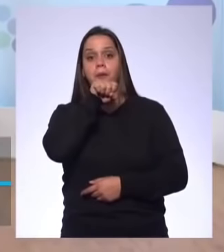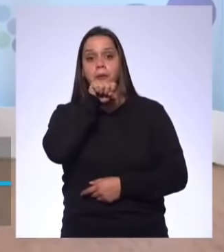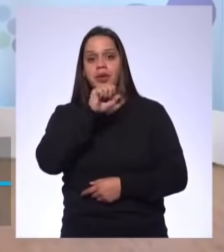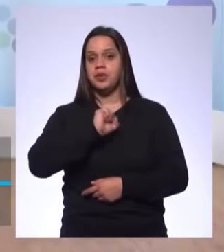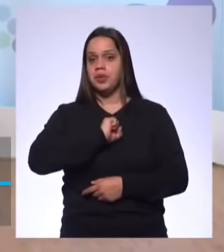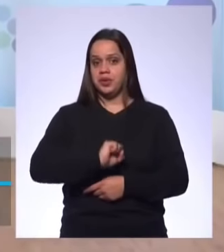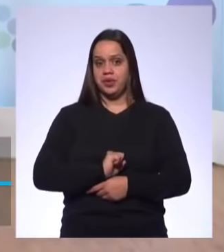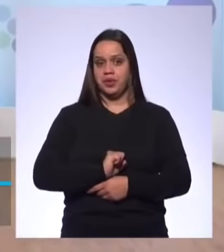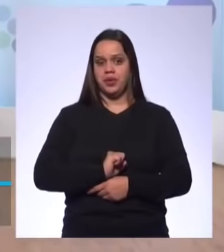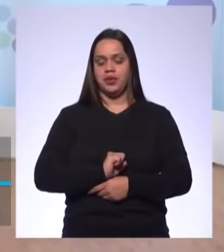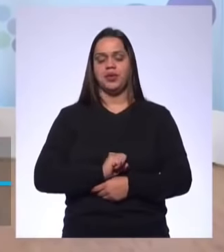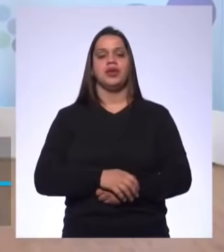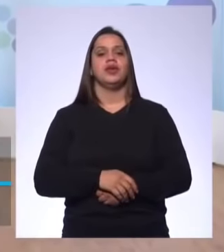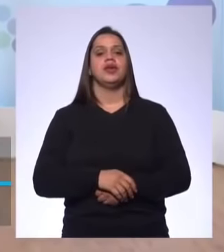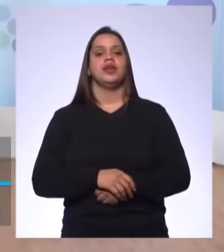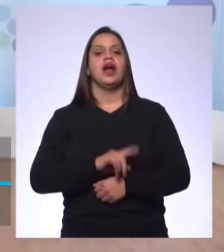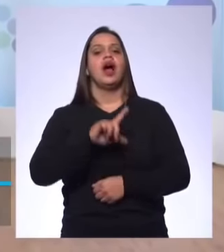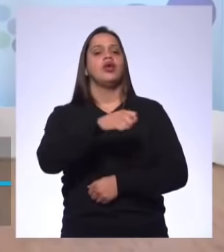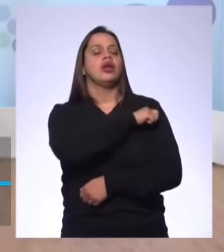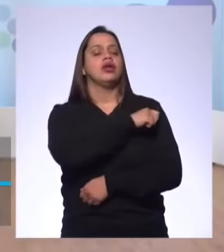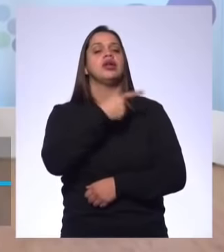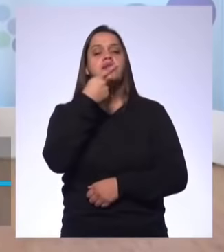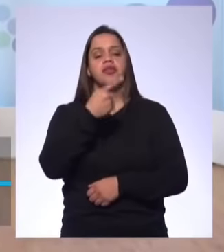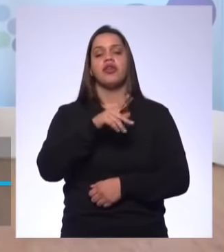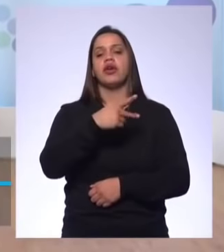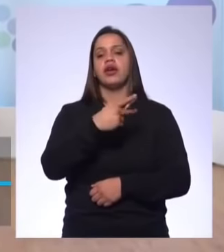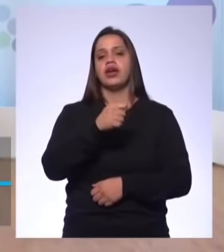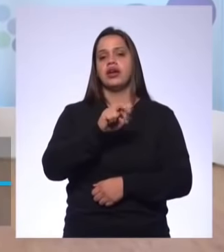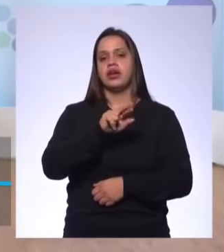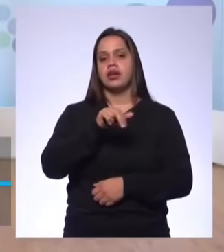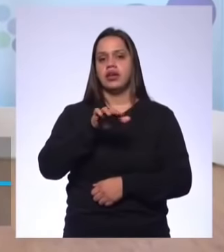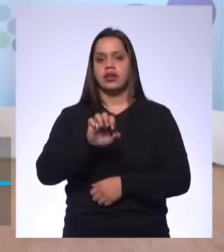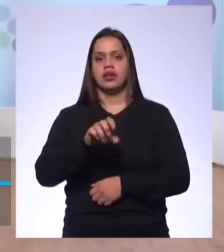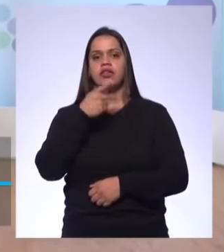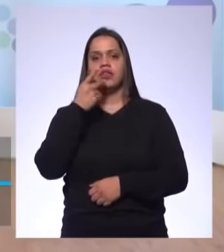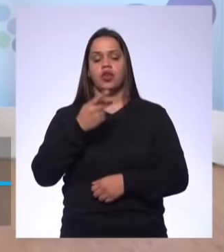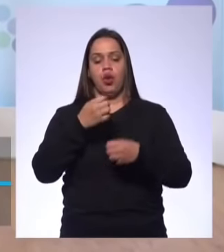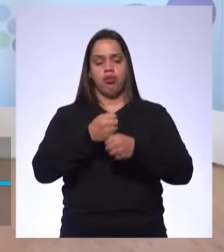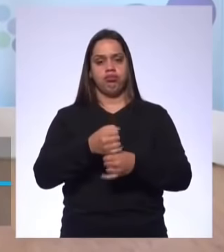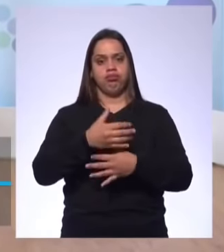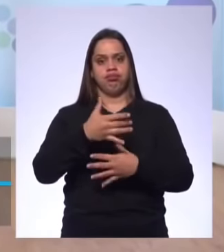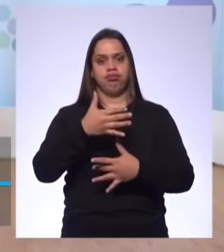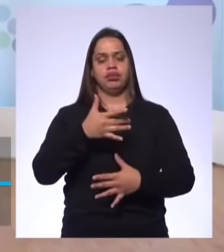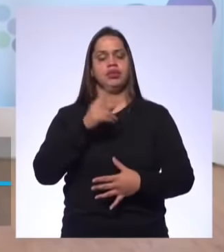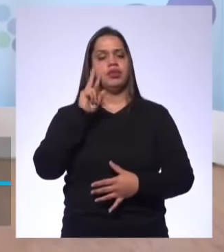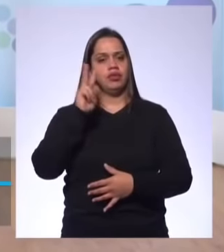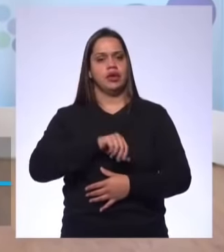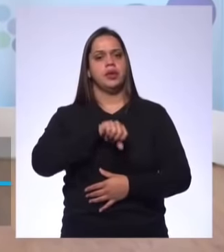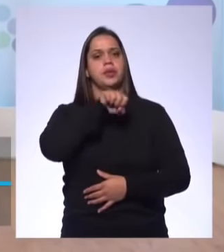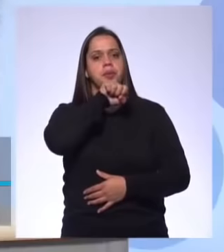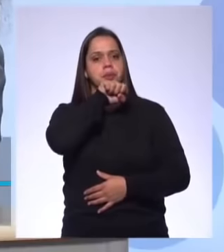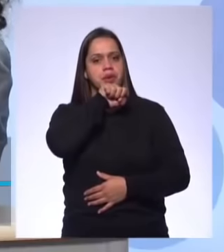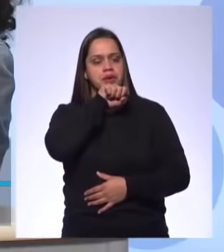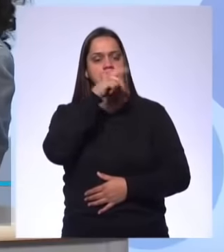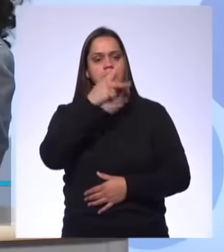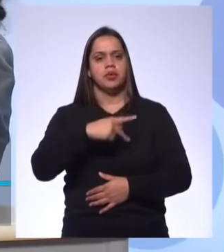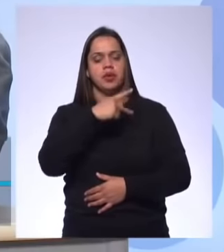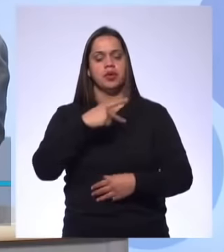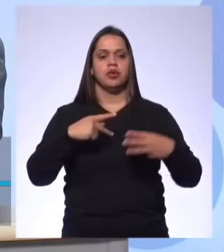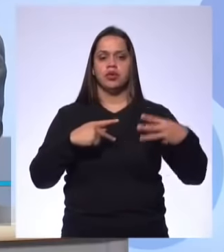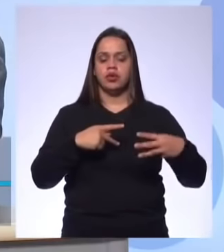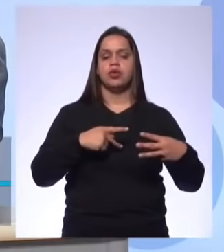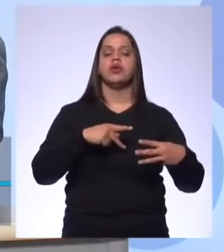Muito bem, ó lá. A Karine também, Dani. Opa, que tá correndo aqui. Bispo, padre no 3 é o bispo, no